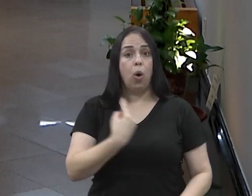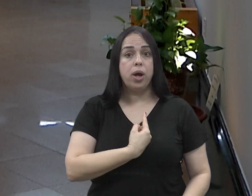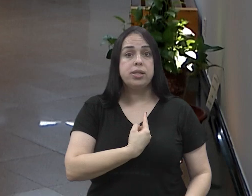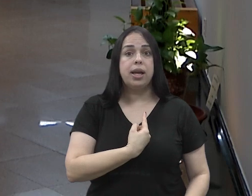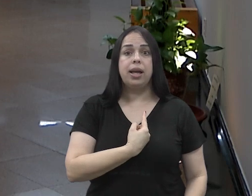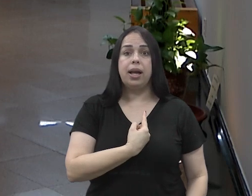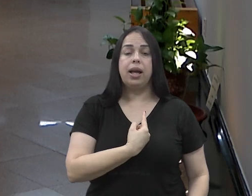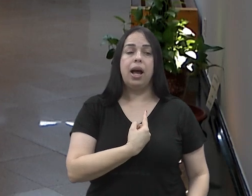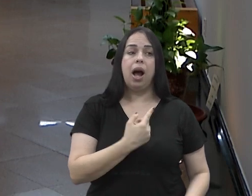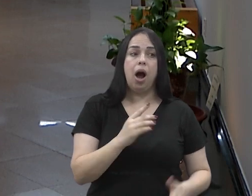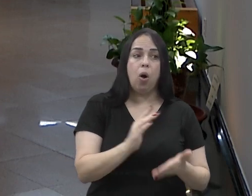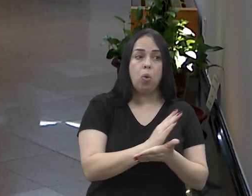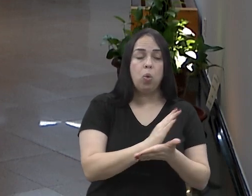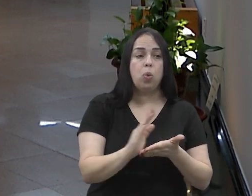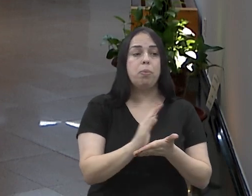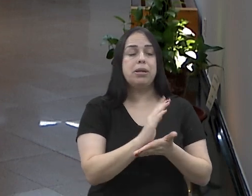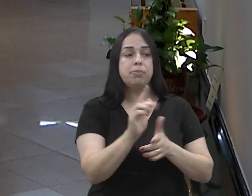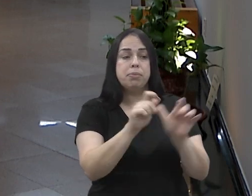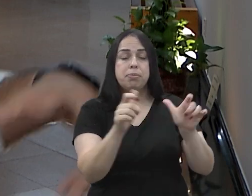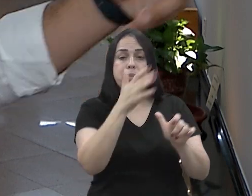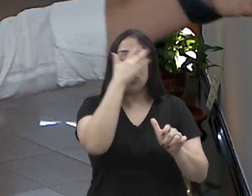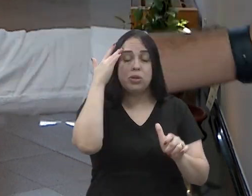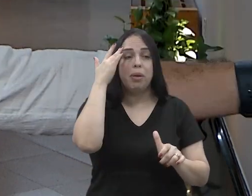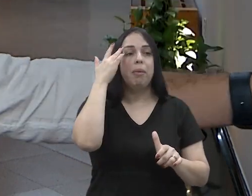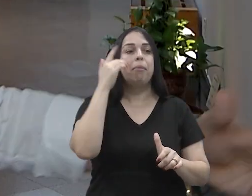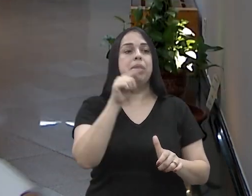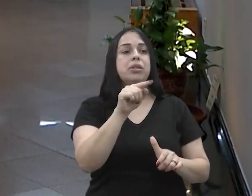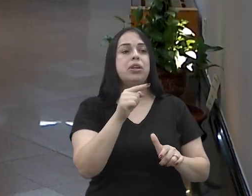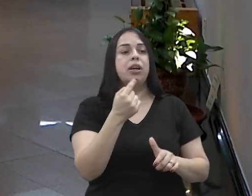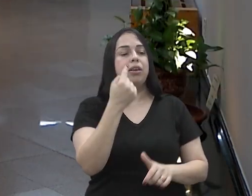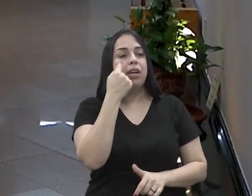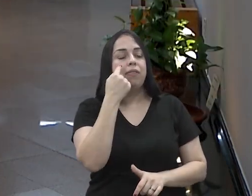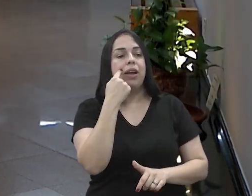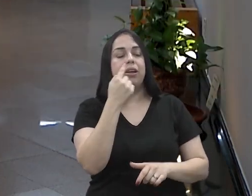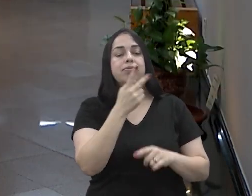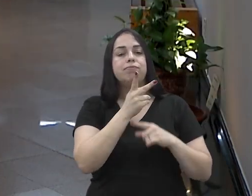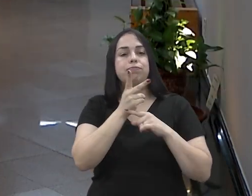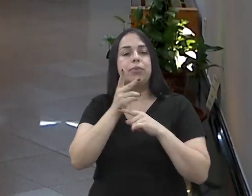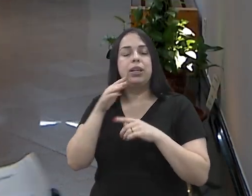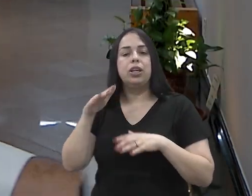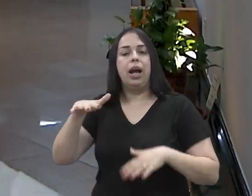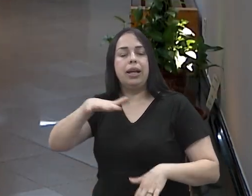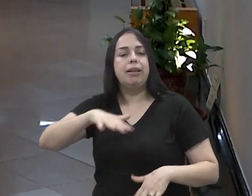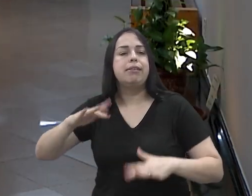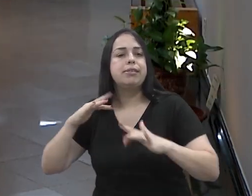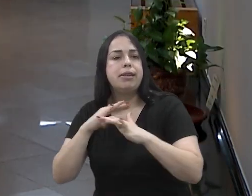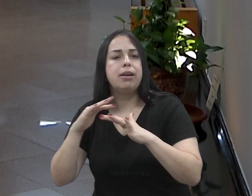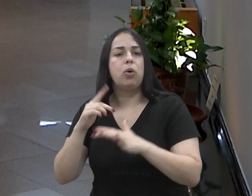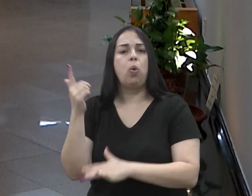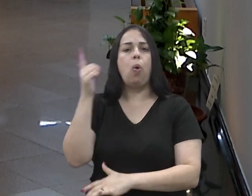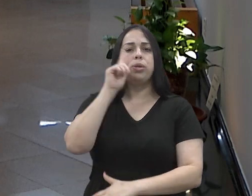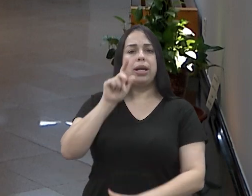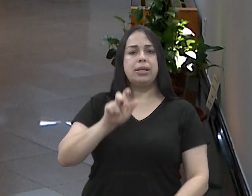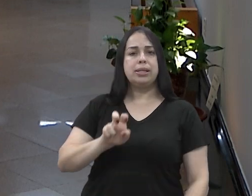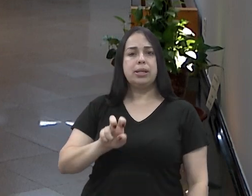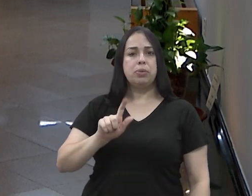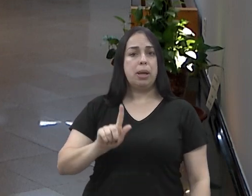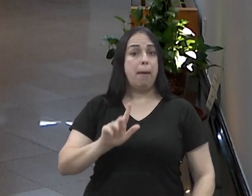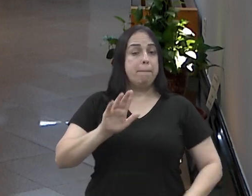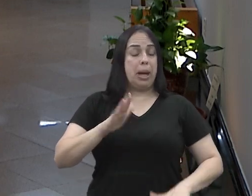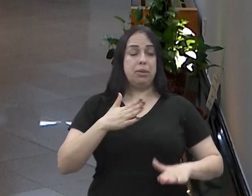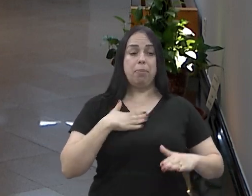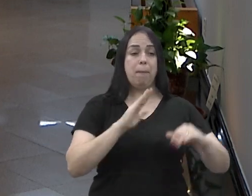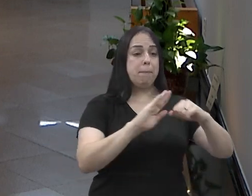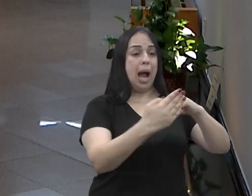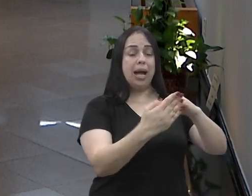ainda recebe alguns bairros perguntando, puxa, eu vejo quando eu vou aí mais na região central, eu tenho acesso ao 5G, mas aqui no meu